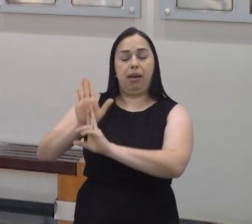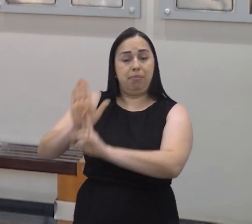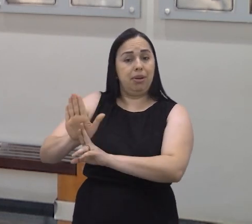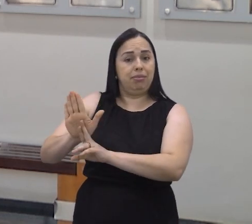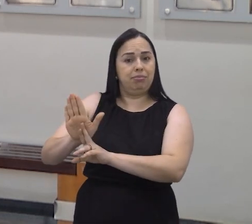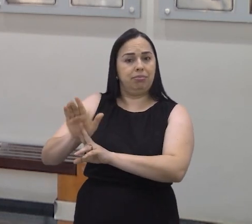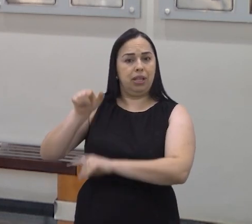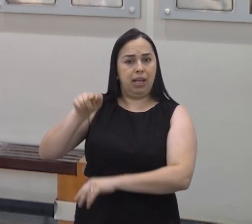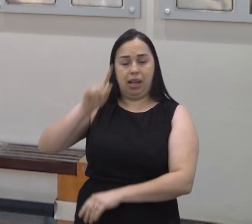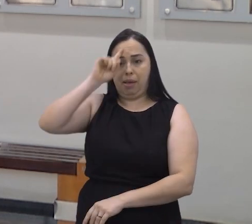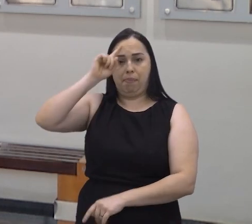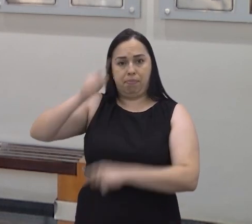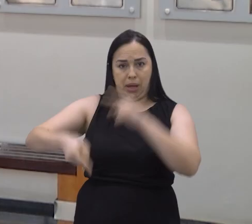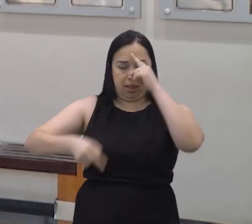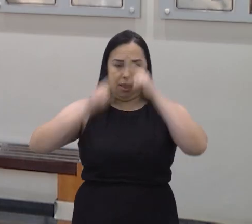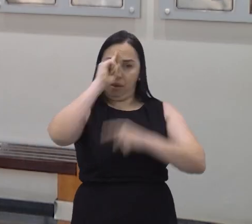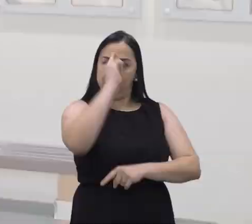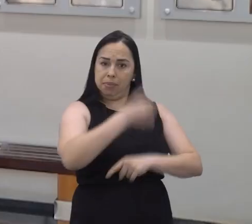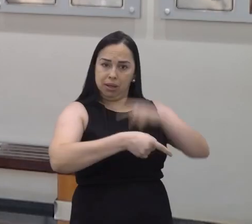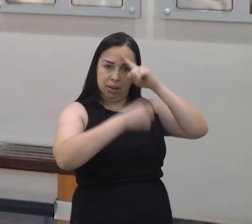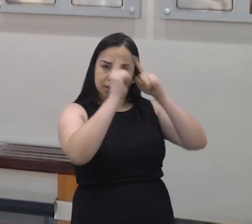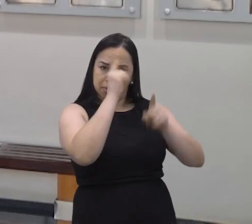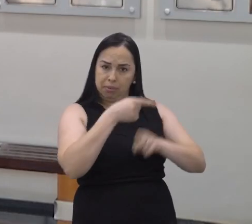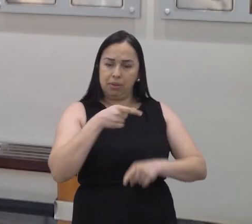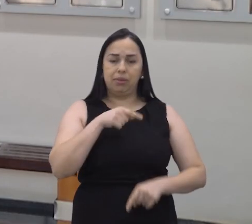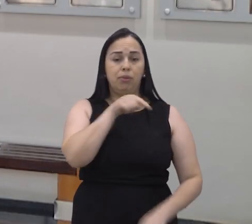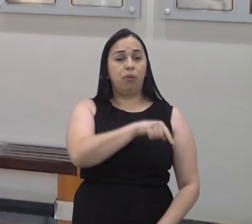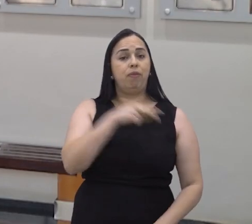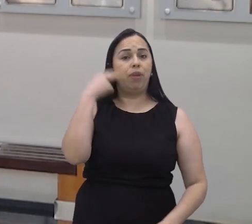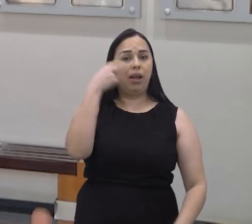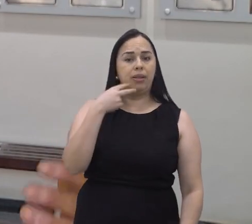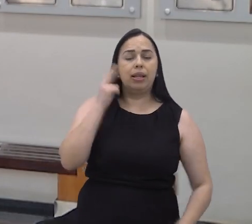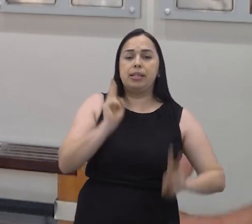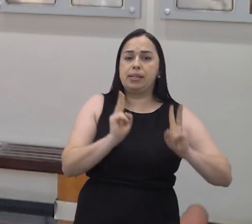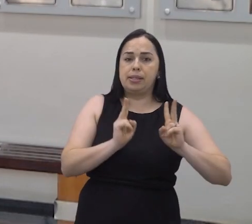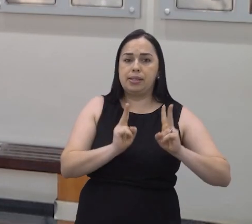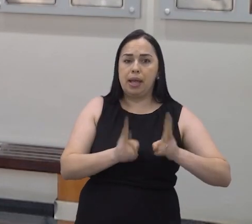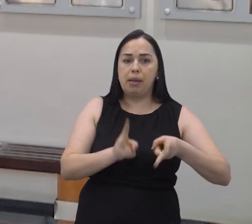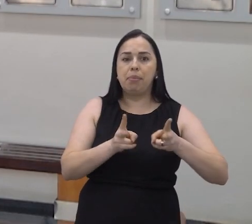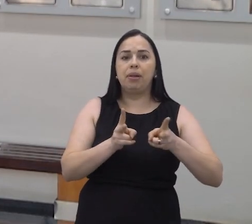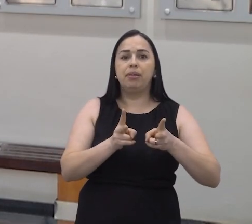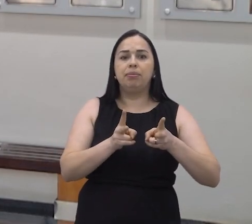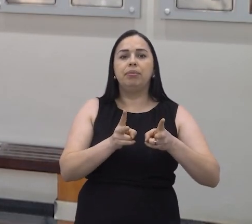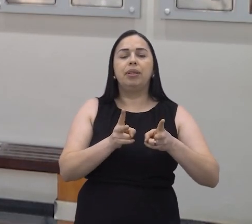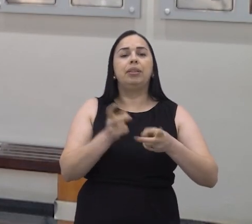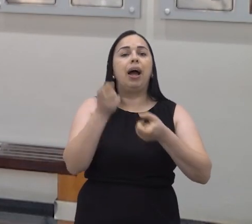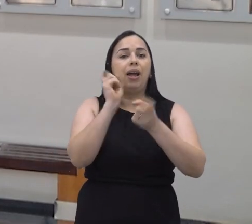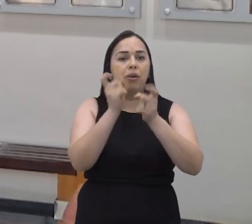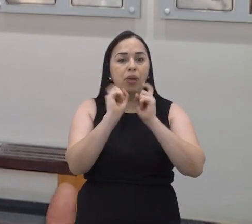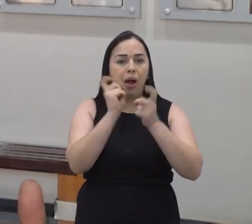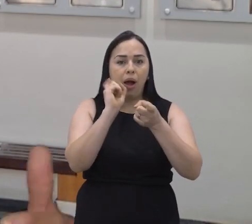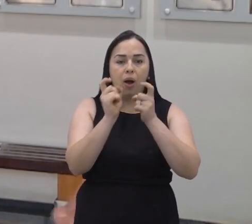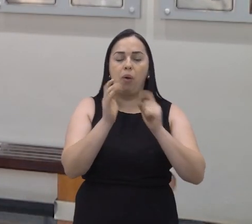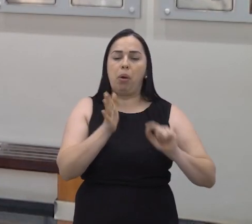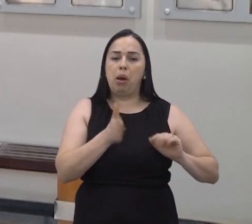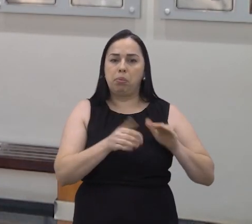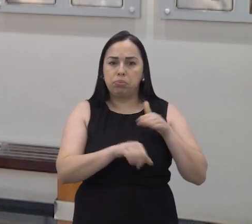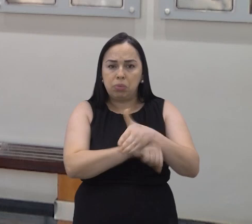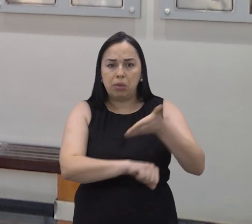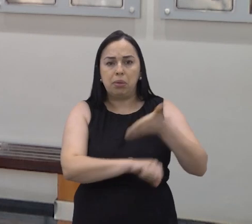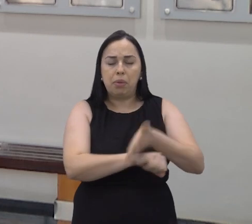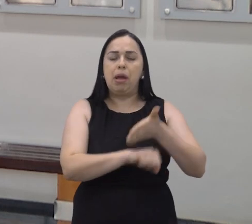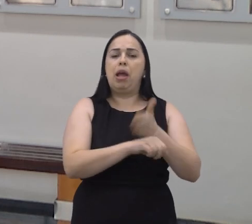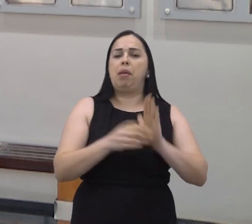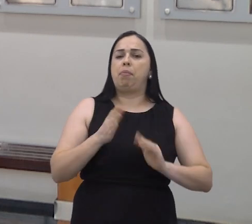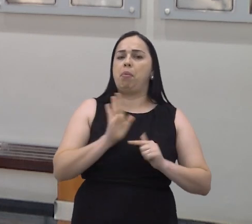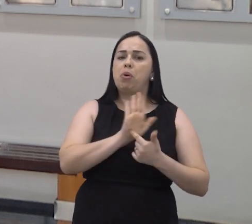está na cadeira, ele que manda no executivo. O vereador é a pessoa que está sempre nas sessões de Câmara, apresentando seus projetos